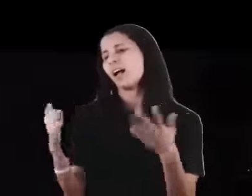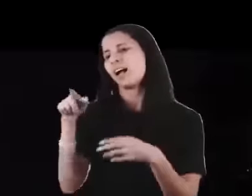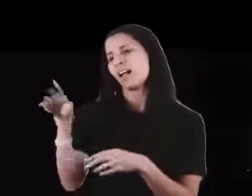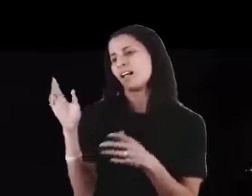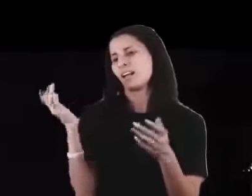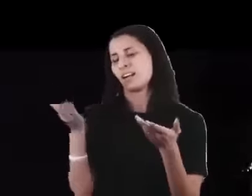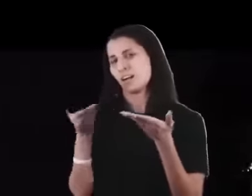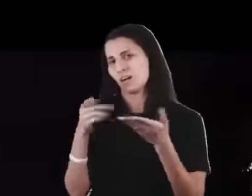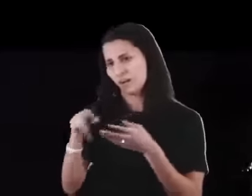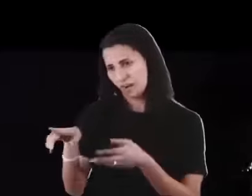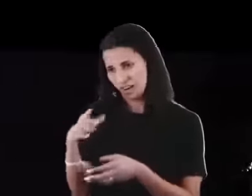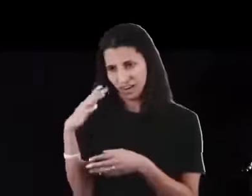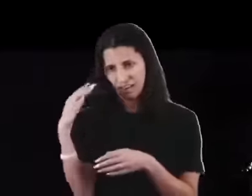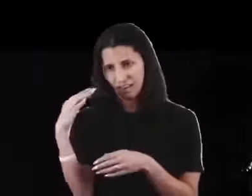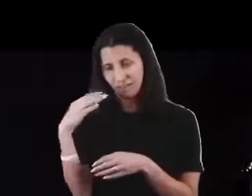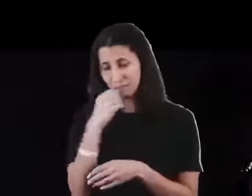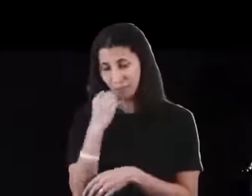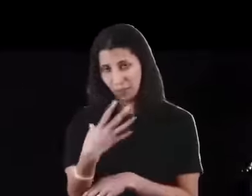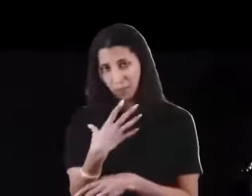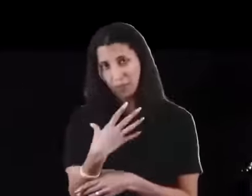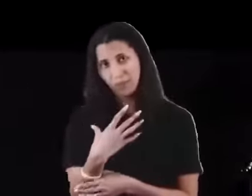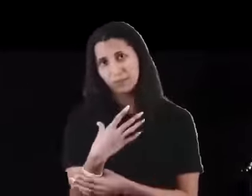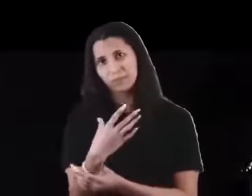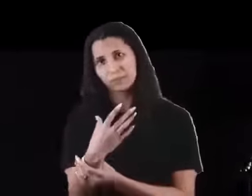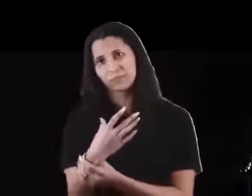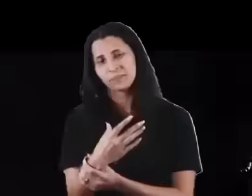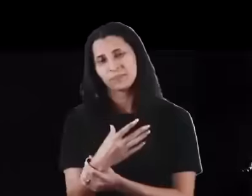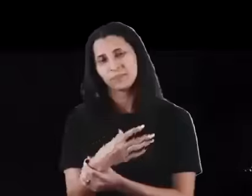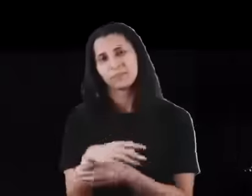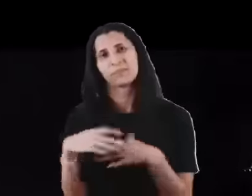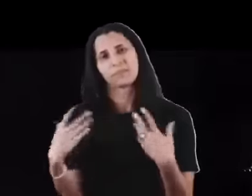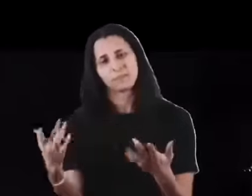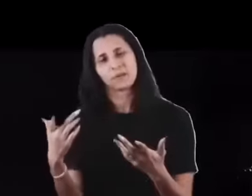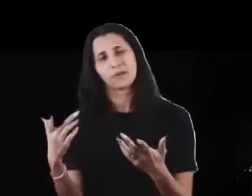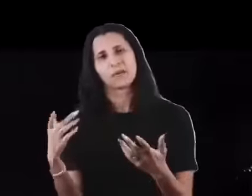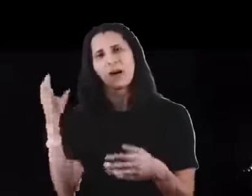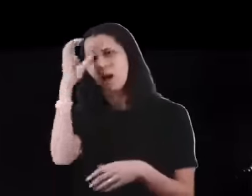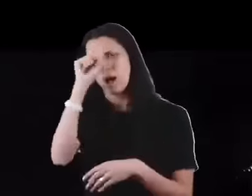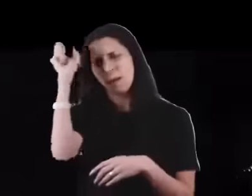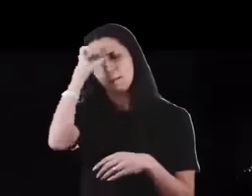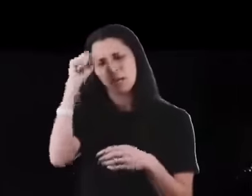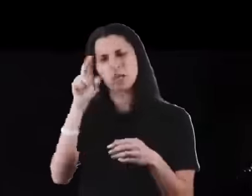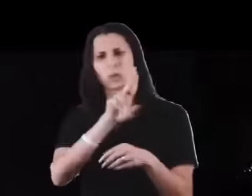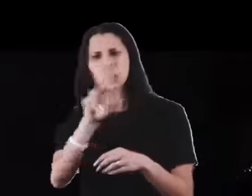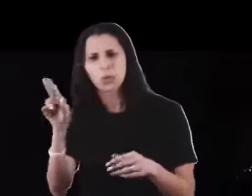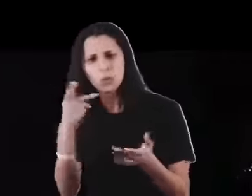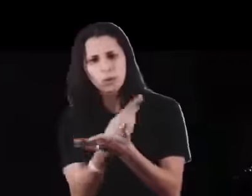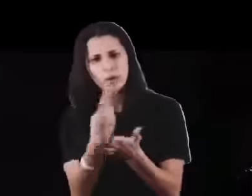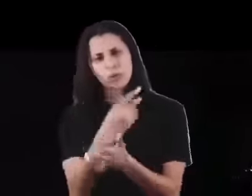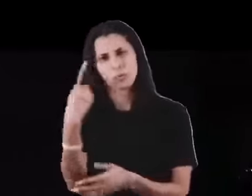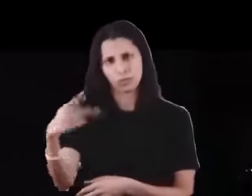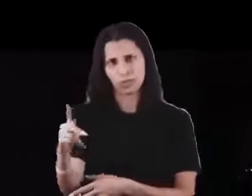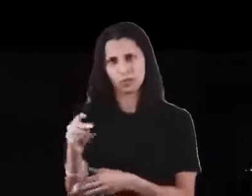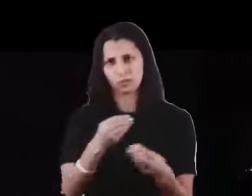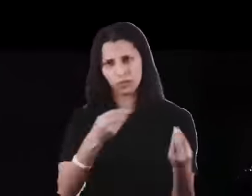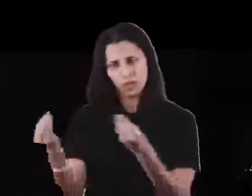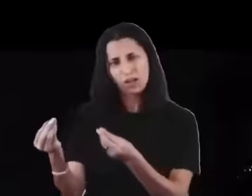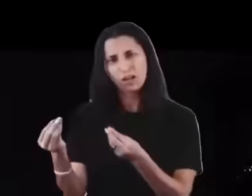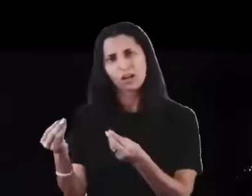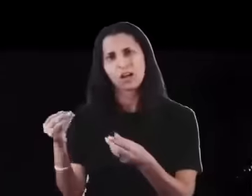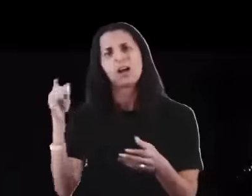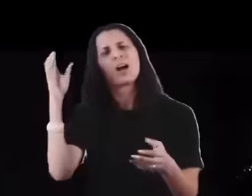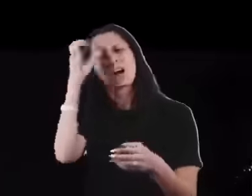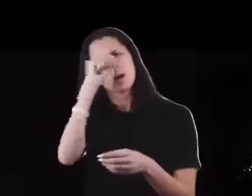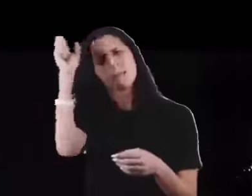queria estar lá mesmo aí tu não tem o que falar e tudo isso que a pessoa só quer ser aprende a Danone até o erro aprenda Danone A tua inveja